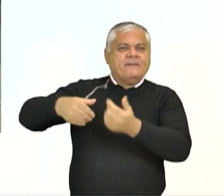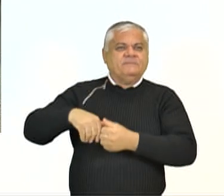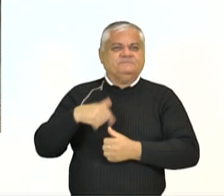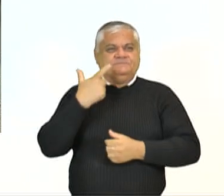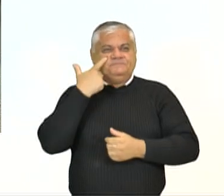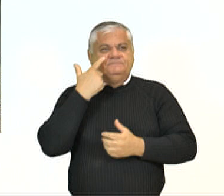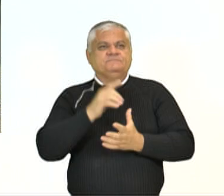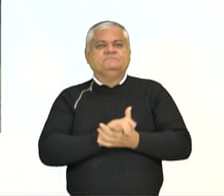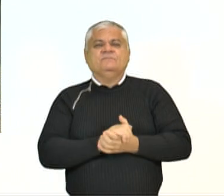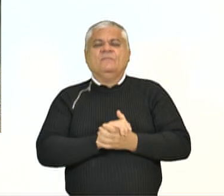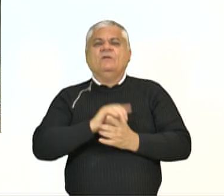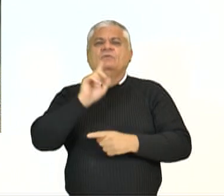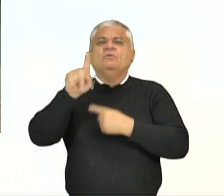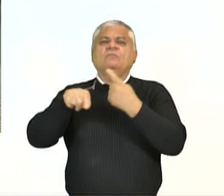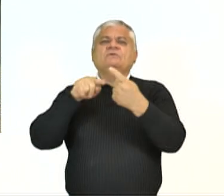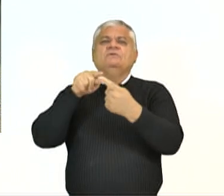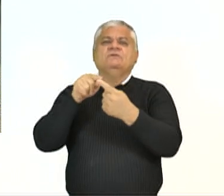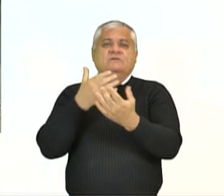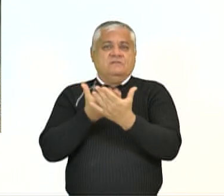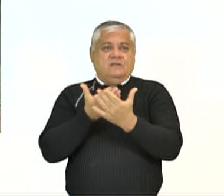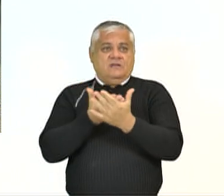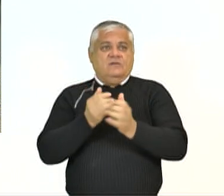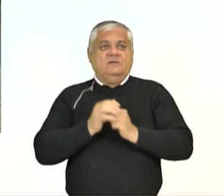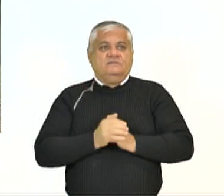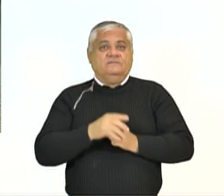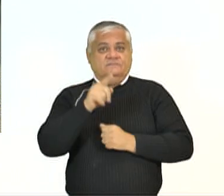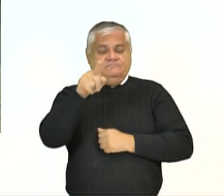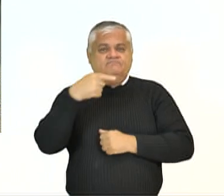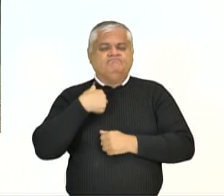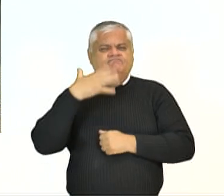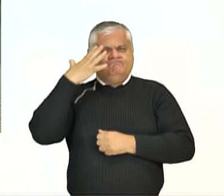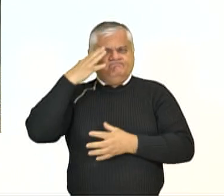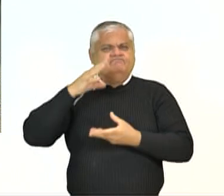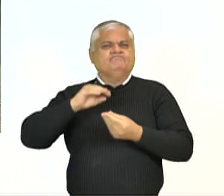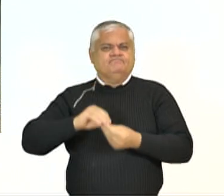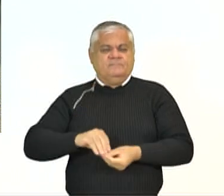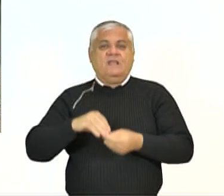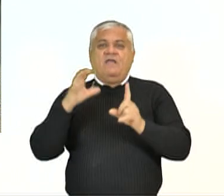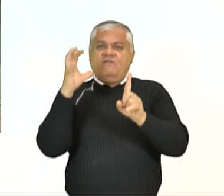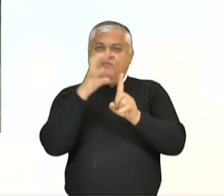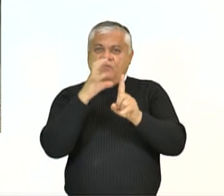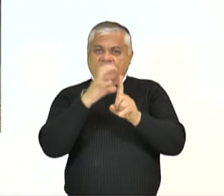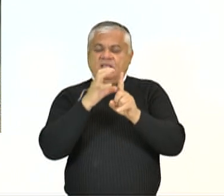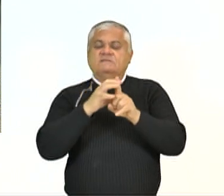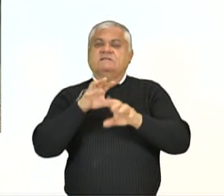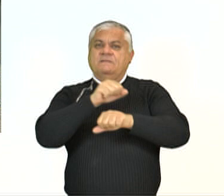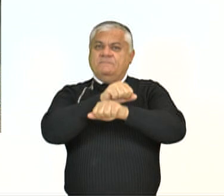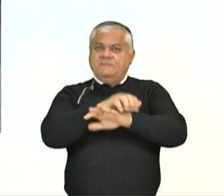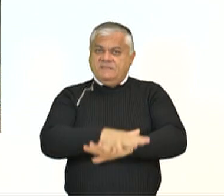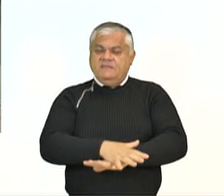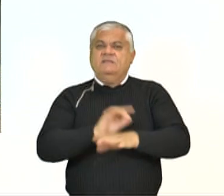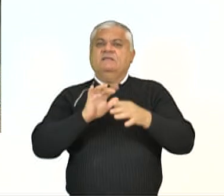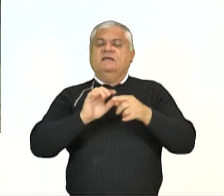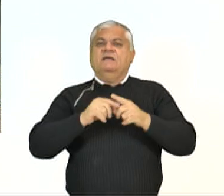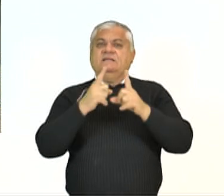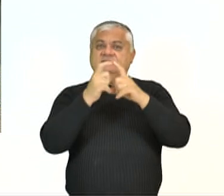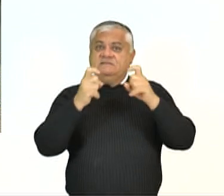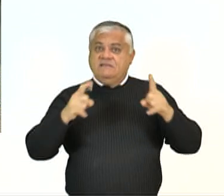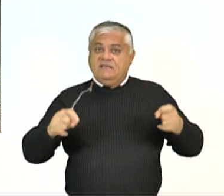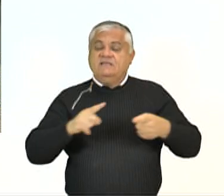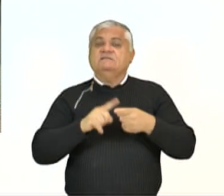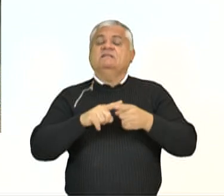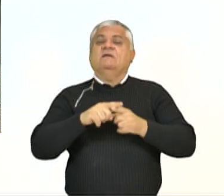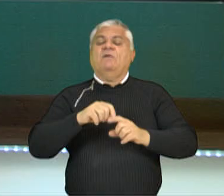acompanhando. Qual o objetivo da nossa aula? Então é que vocês consigam compreender a influência da mídia, ciência e indústria cultural